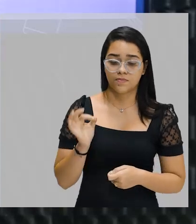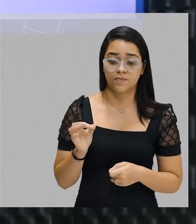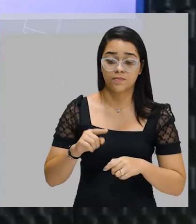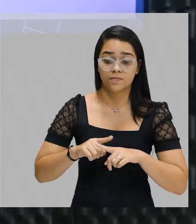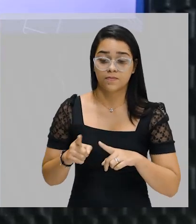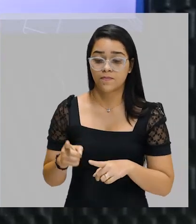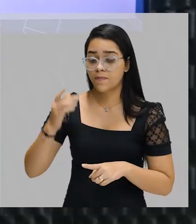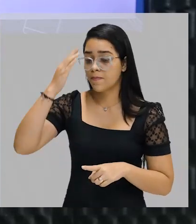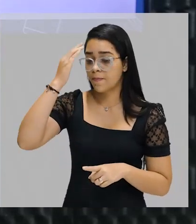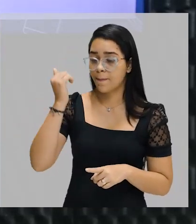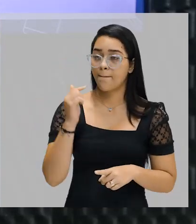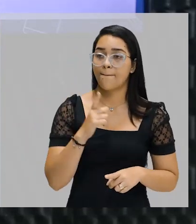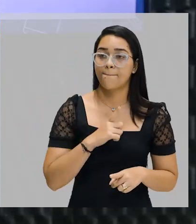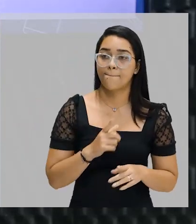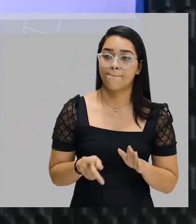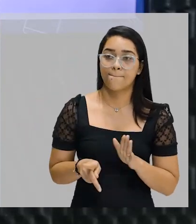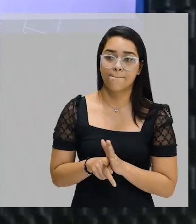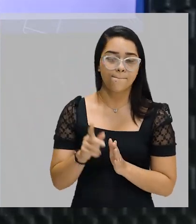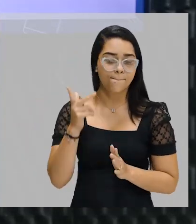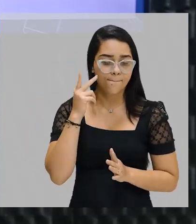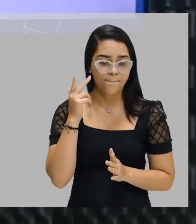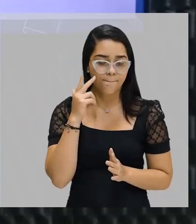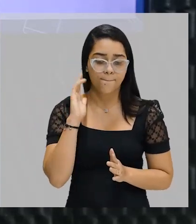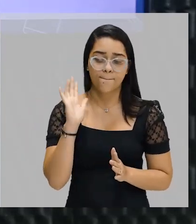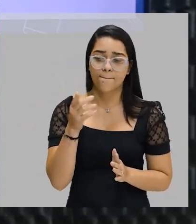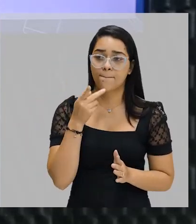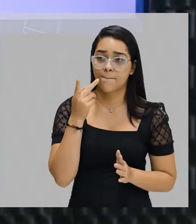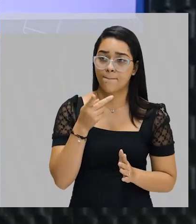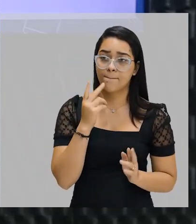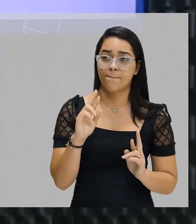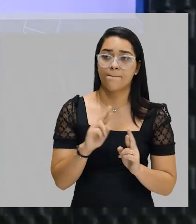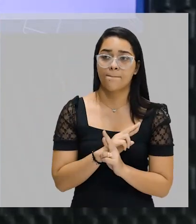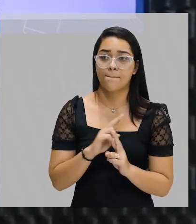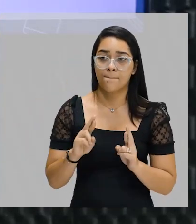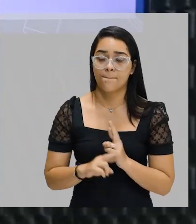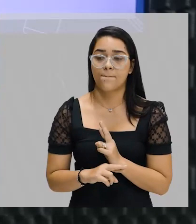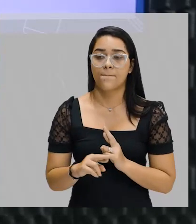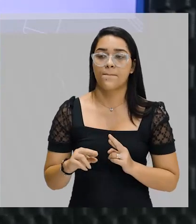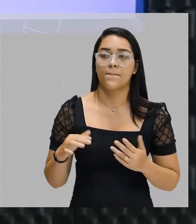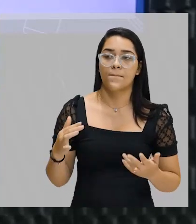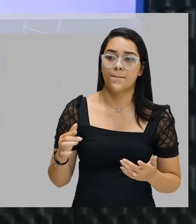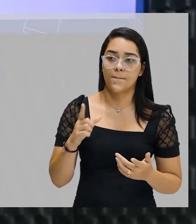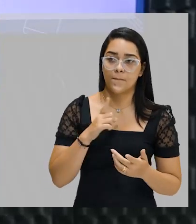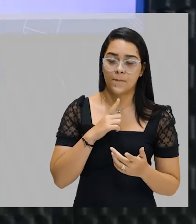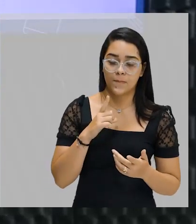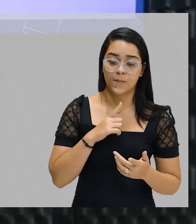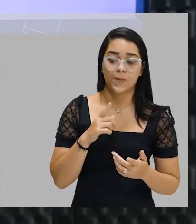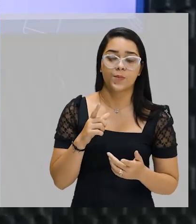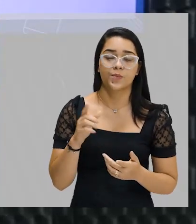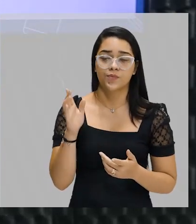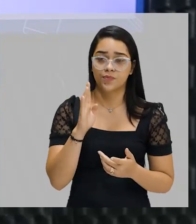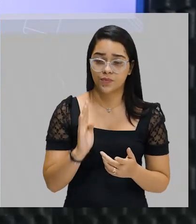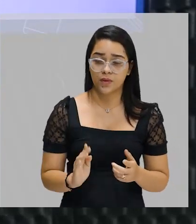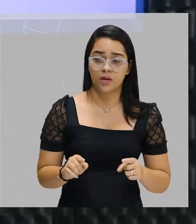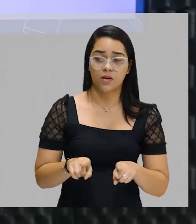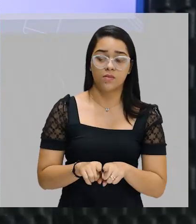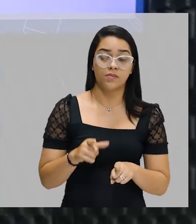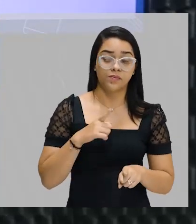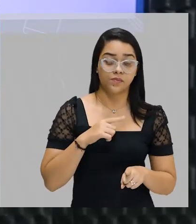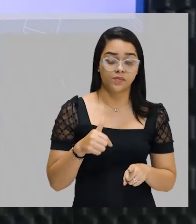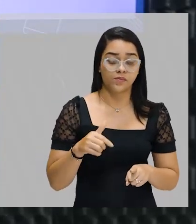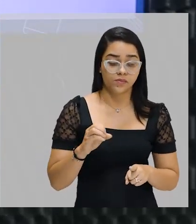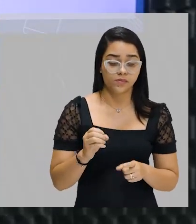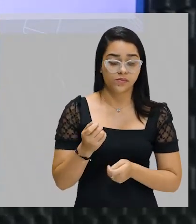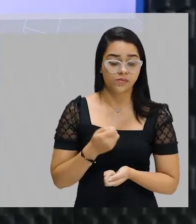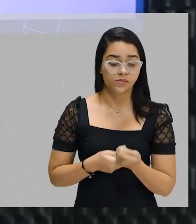Mas sabemos que, em condições normais, e eu já vou te falar sobre a questão do nosso PIB, a economia brasileira está entre as 10